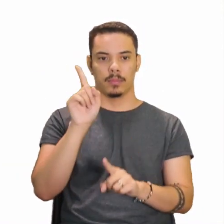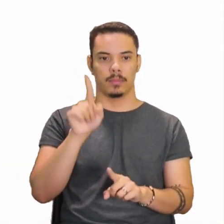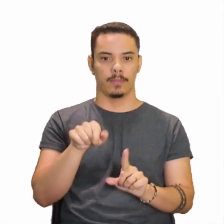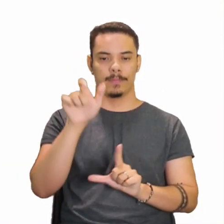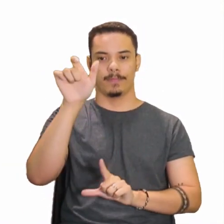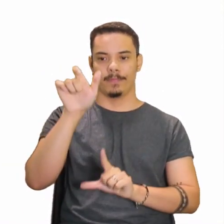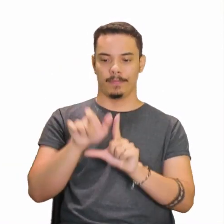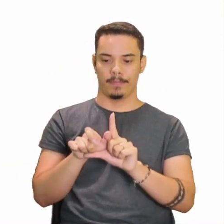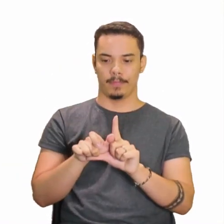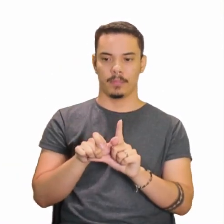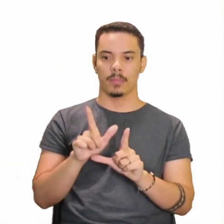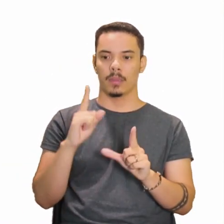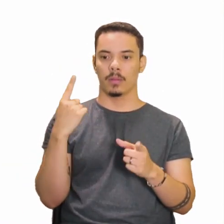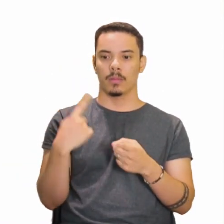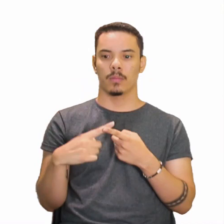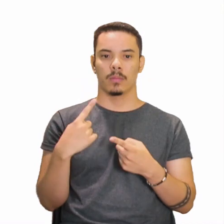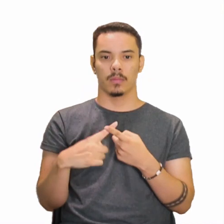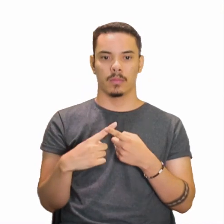personagens. Elas são